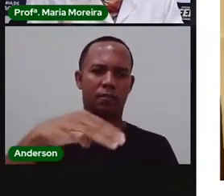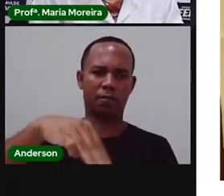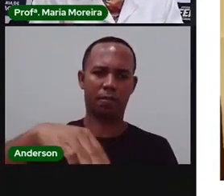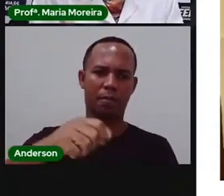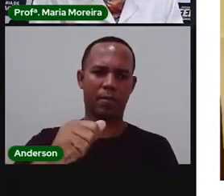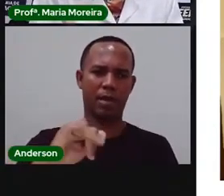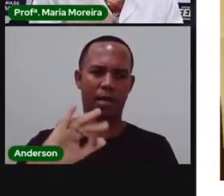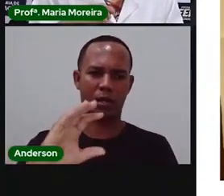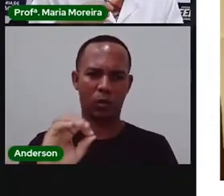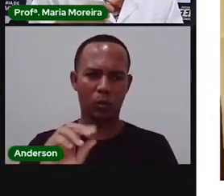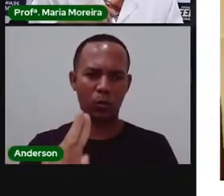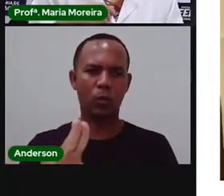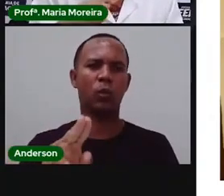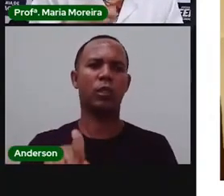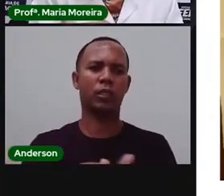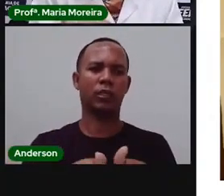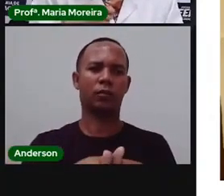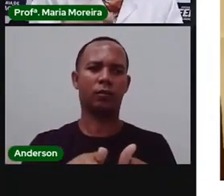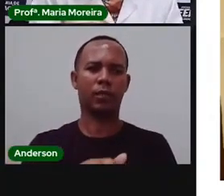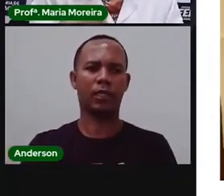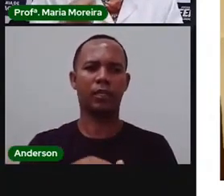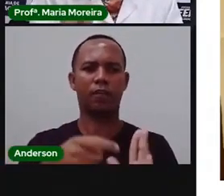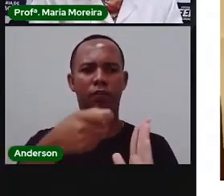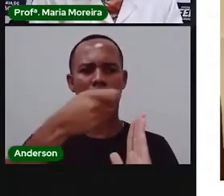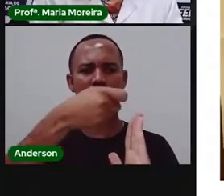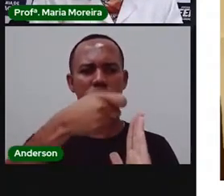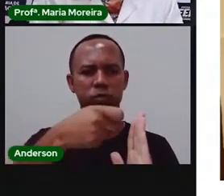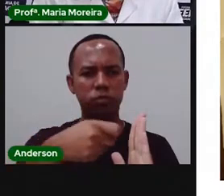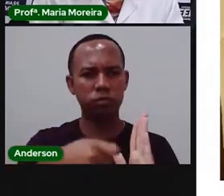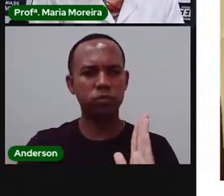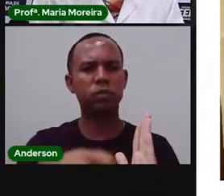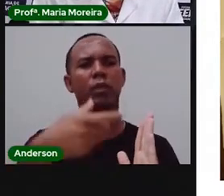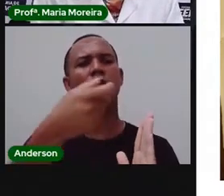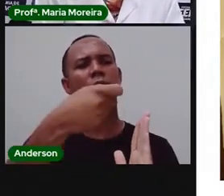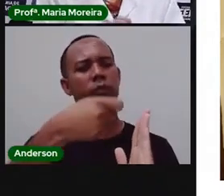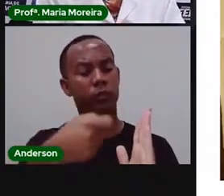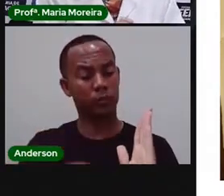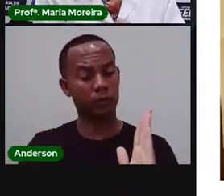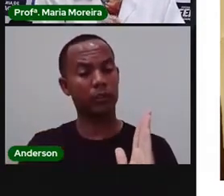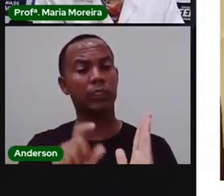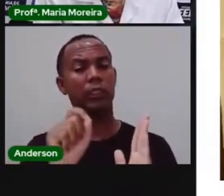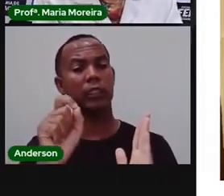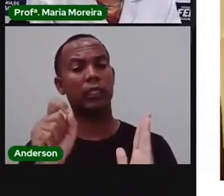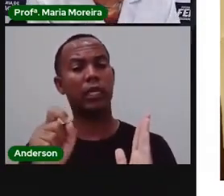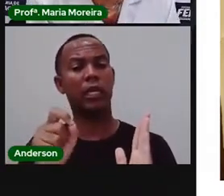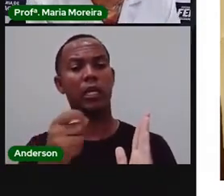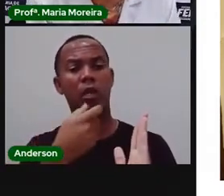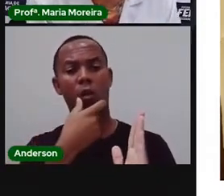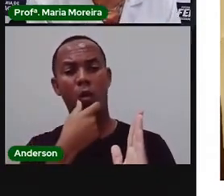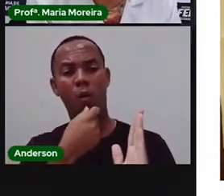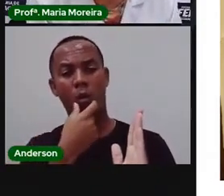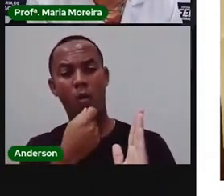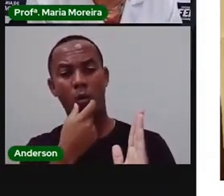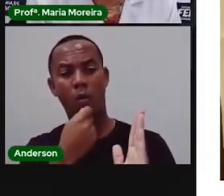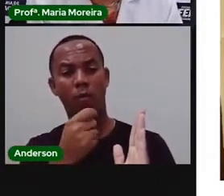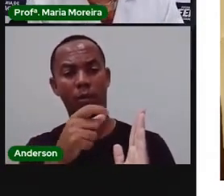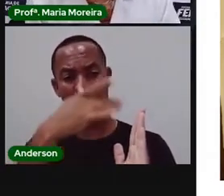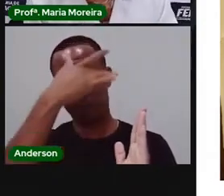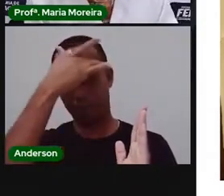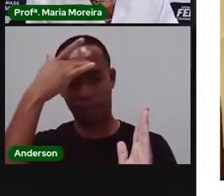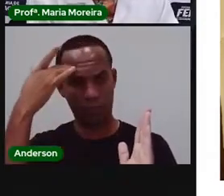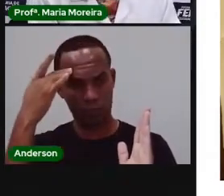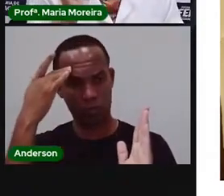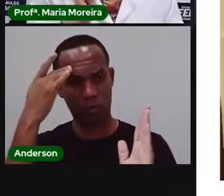3 de maio de 1907, e aí tem Ilustríssimo Cunhado Felipe. Bom, quem é o Ilustríssimo Cunhado Felipe? A pessoa que